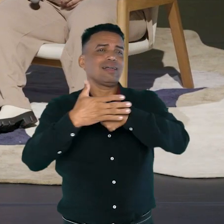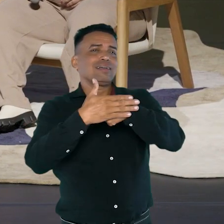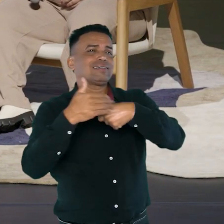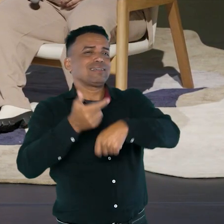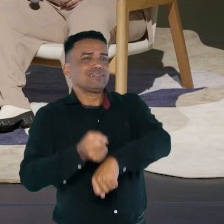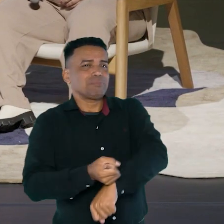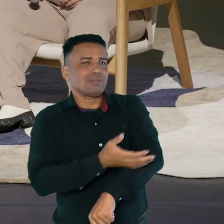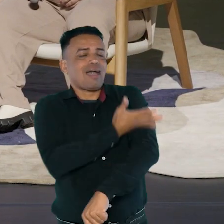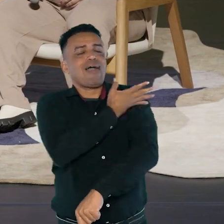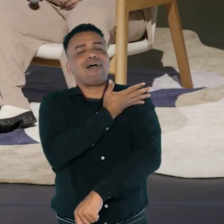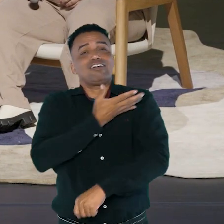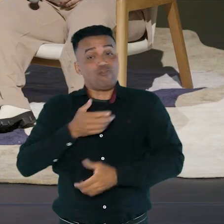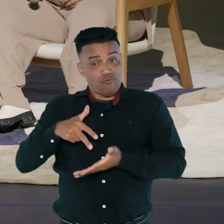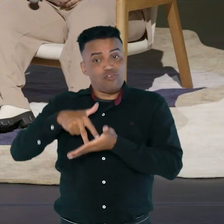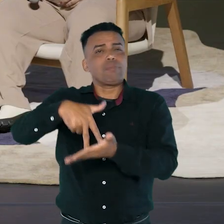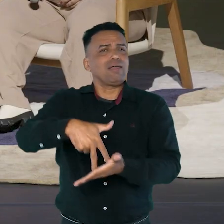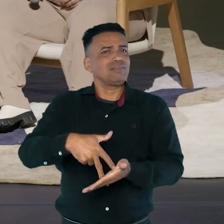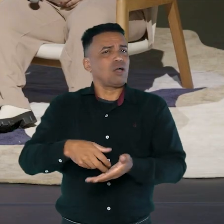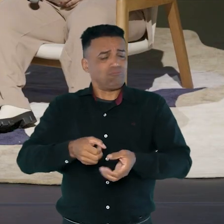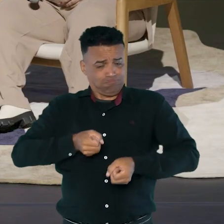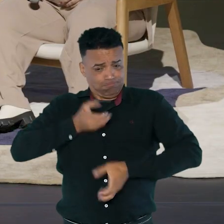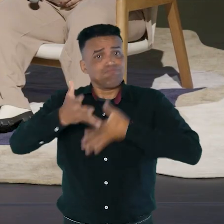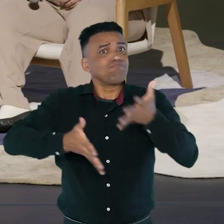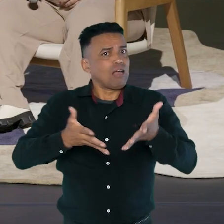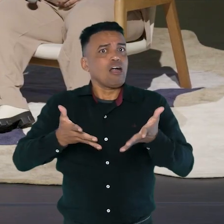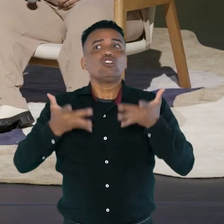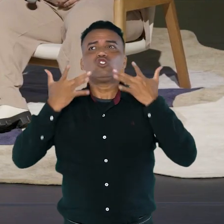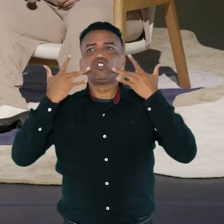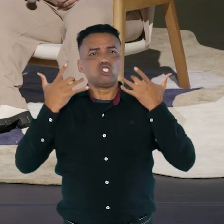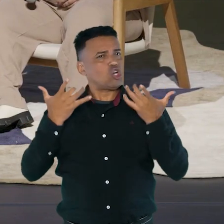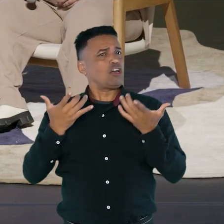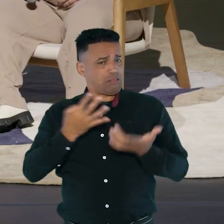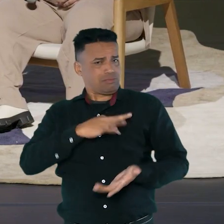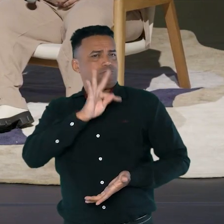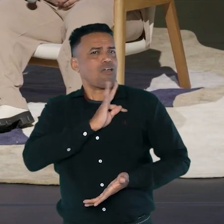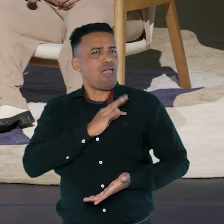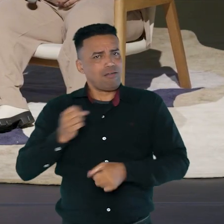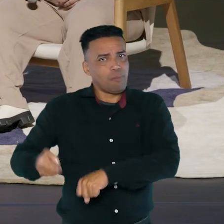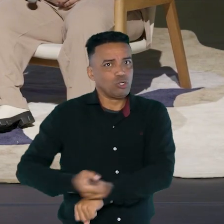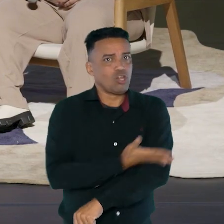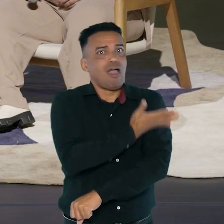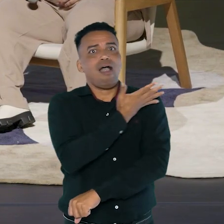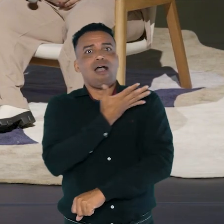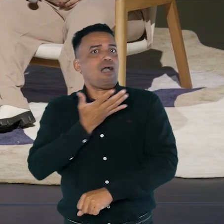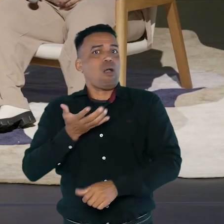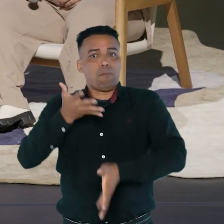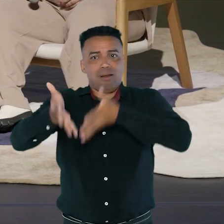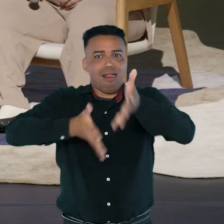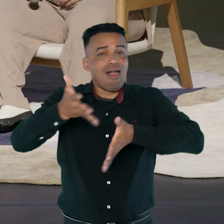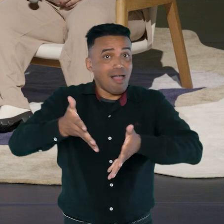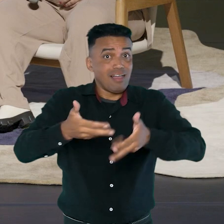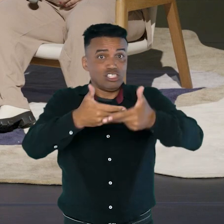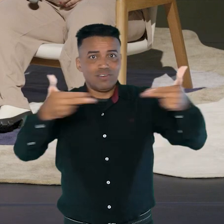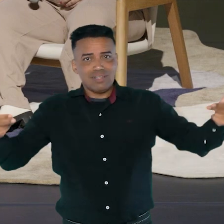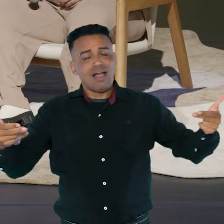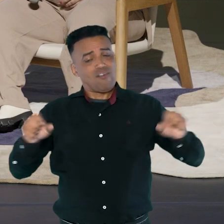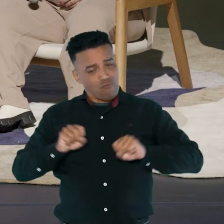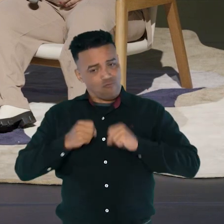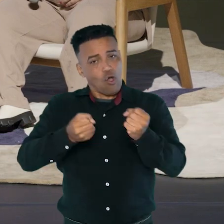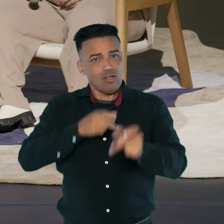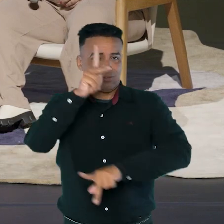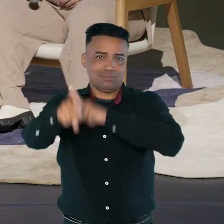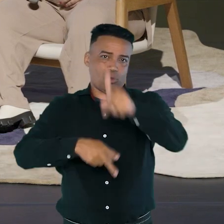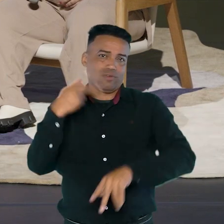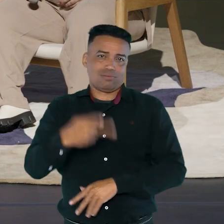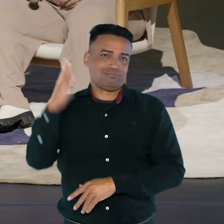sensibilidade e firmeza. Soprano dramática, de impressionante domínio técnico e emocional, ela condensa em suas interpretações a diversidade